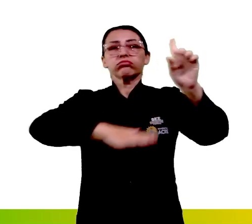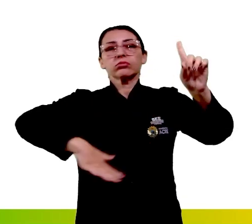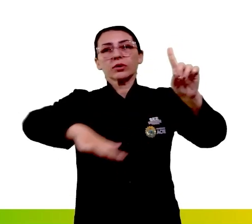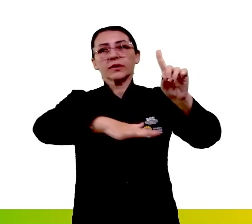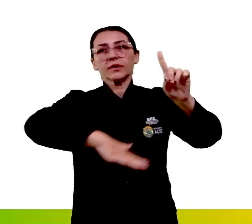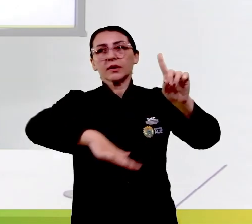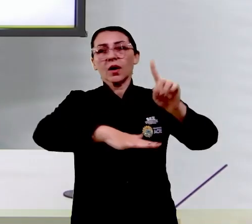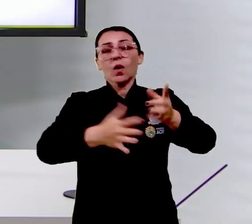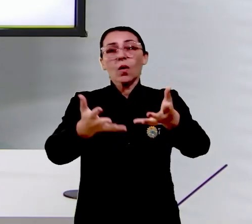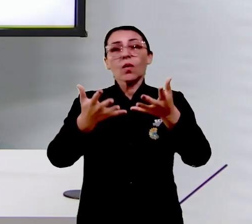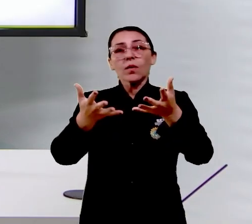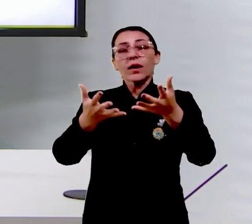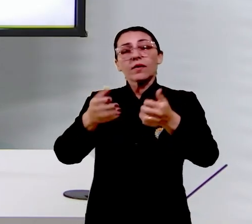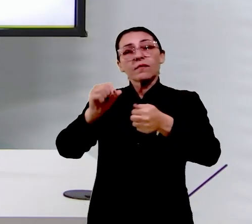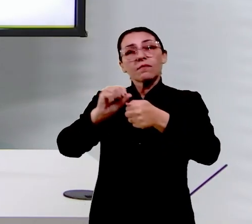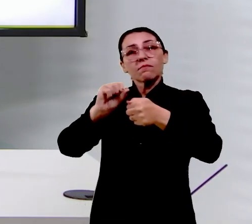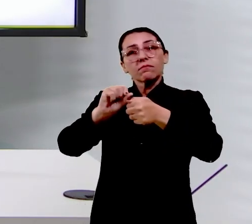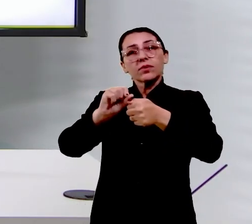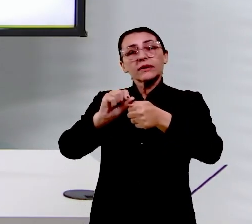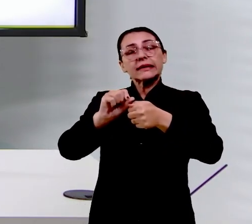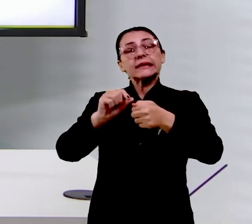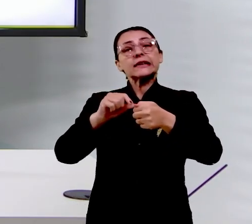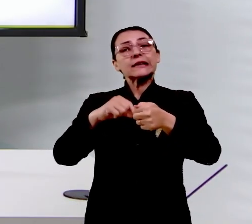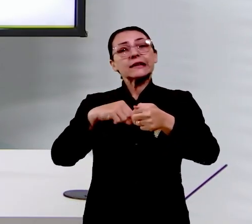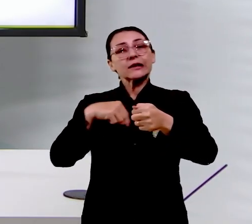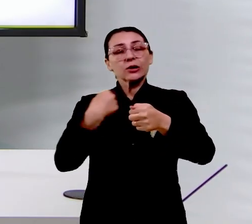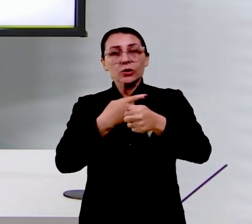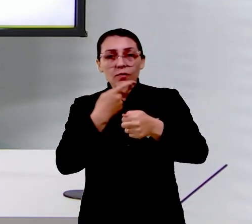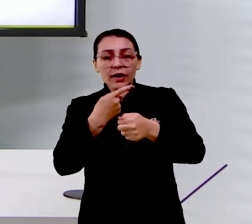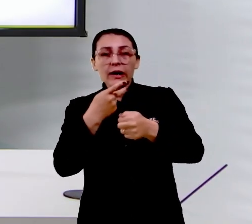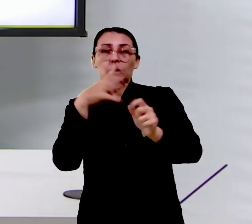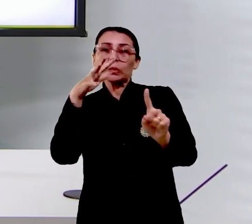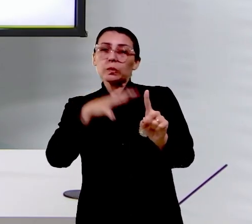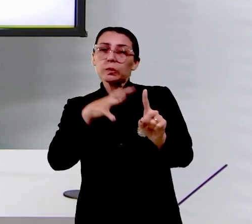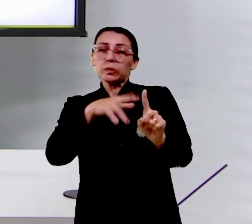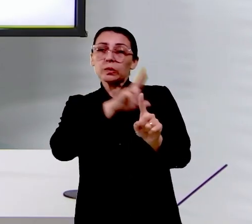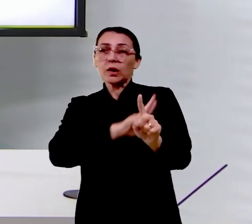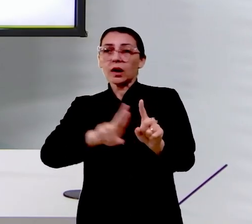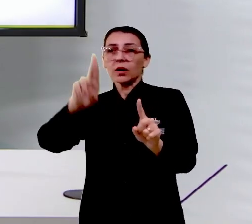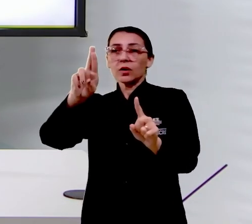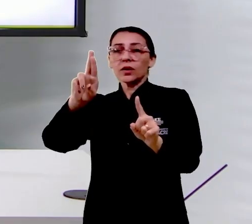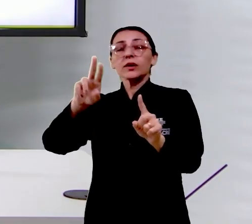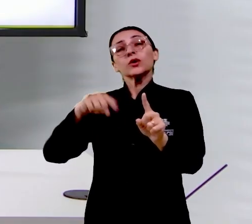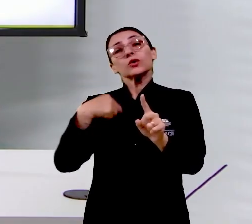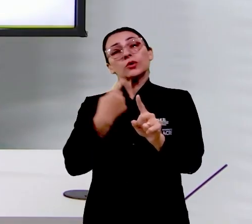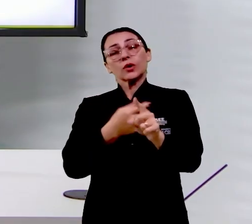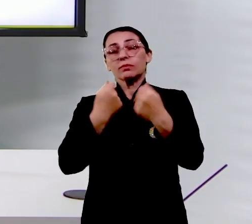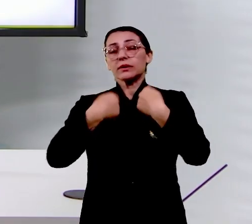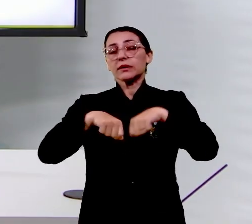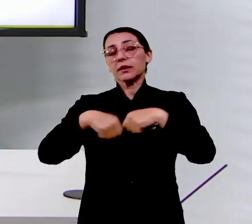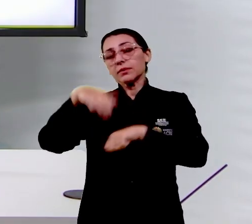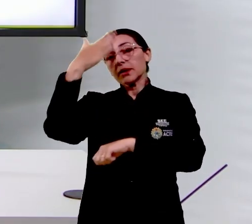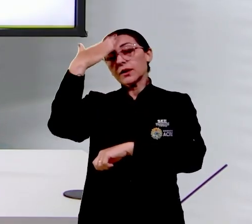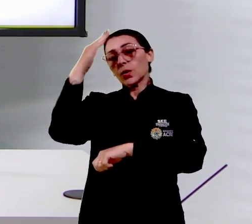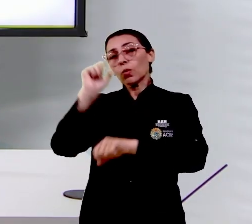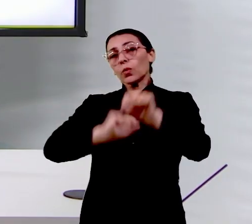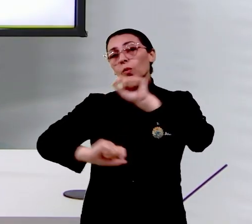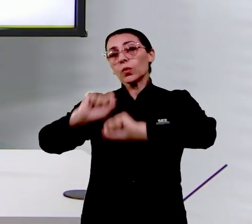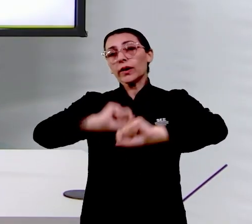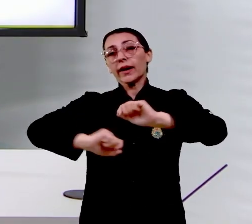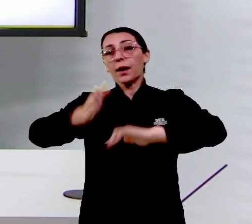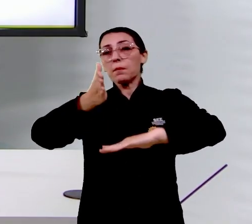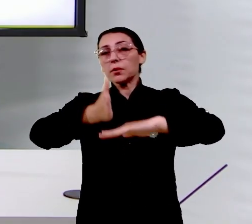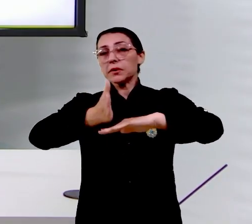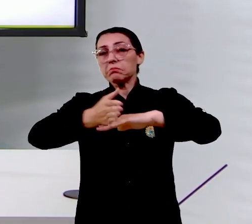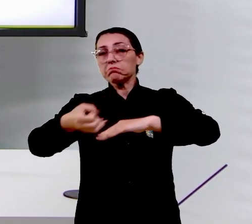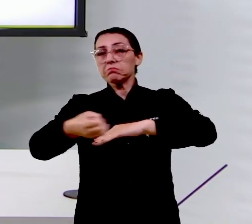E aqui eu quero fazer outro comentário. Quando nós estamos falando de influência religiosa, nós temos que entender o seguinte: na